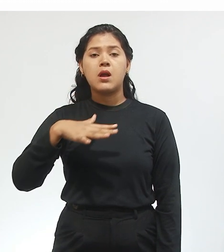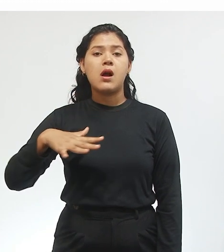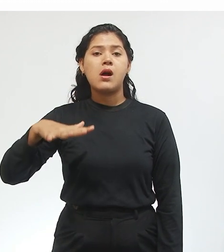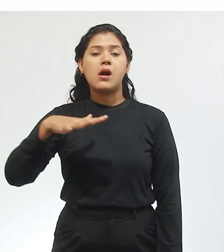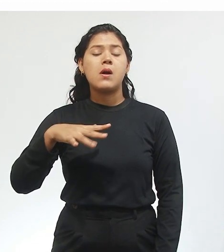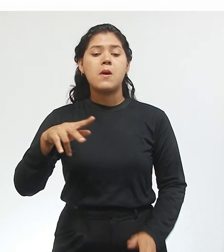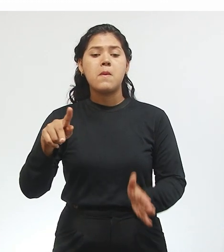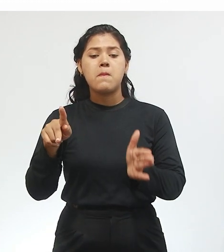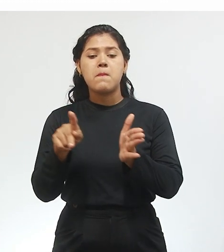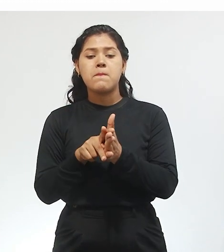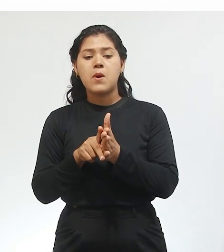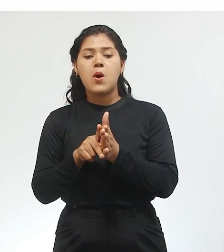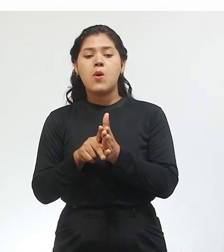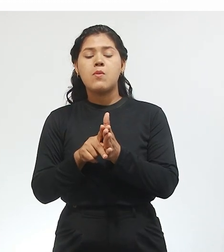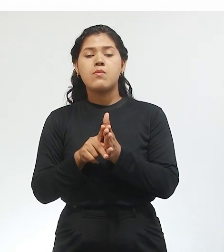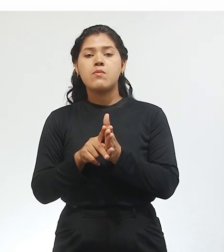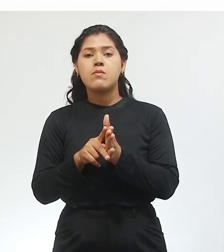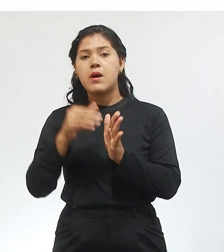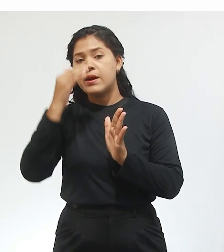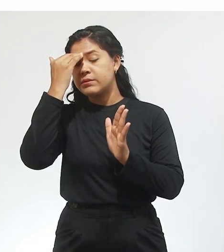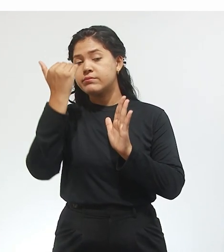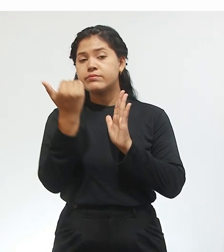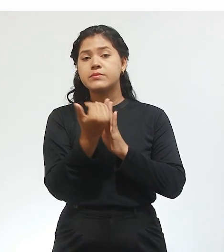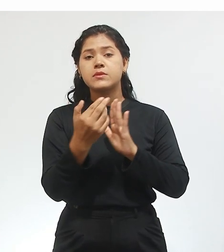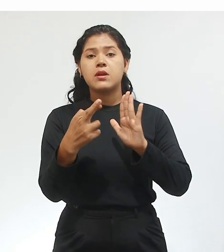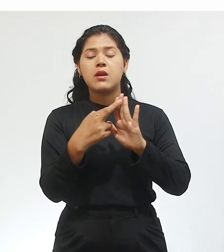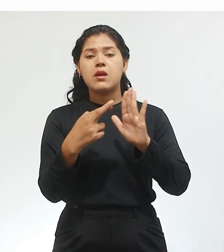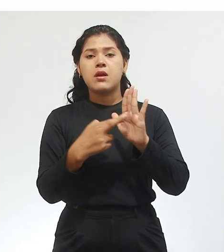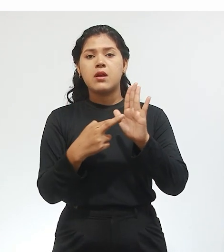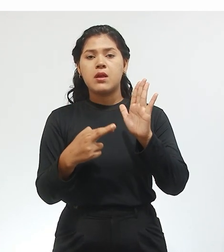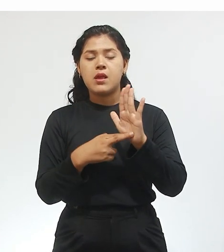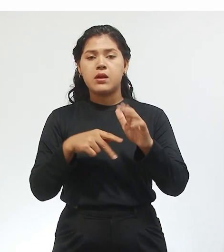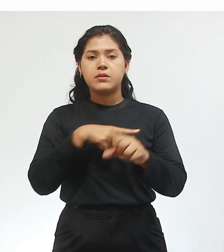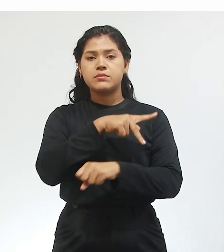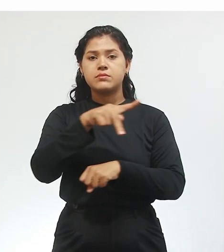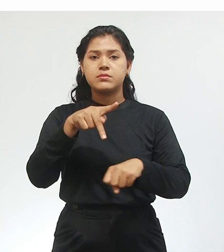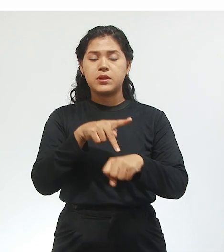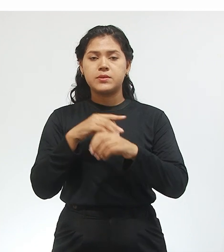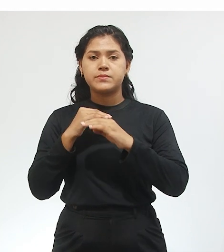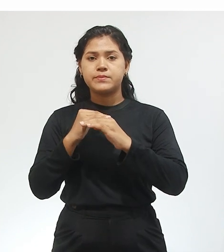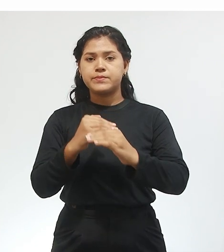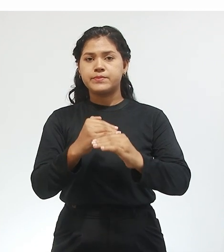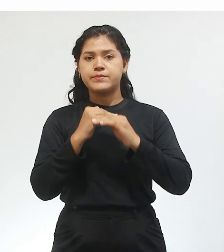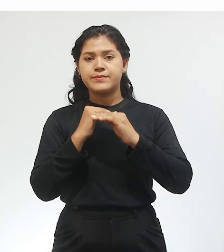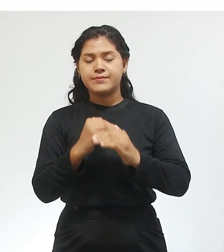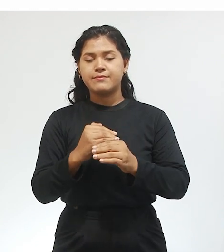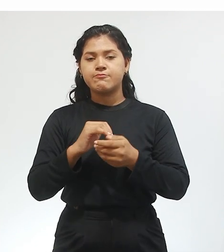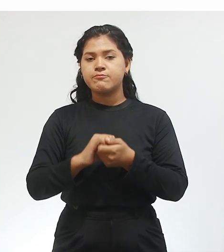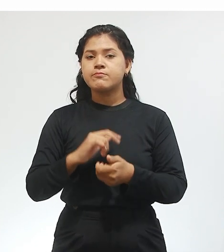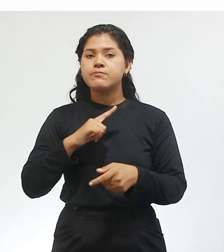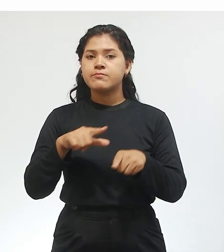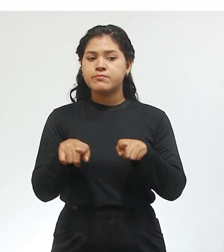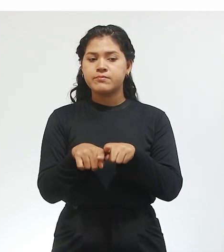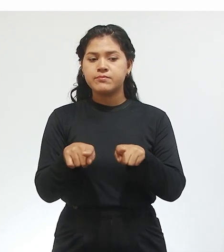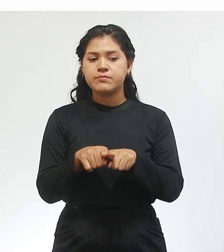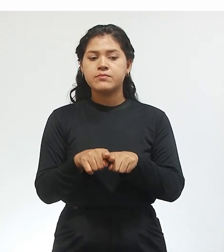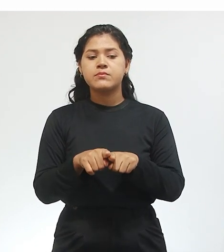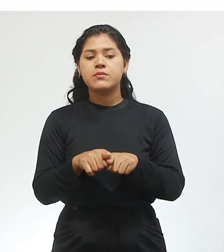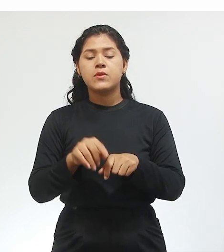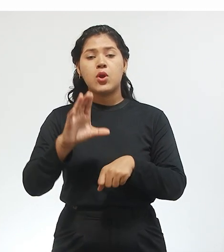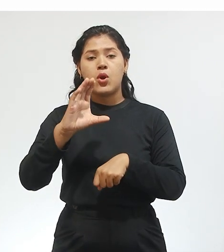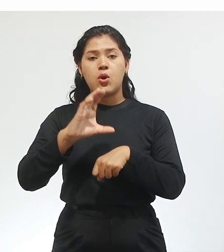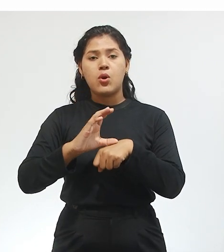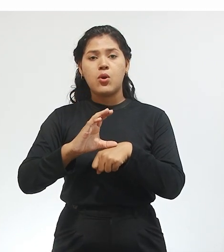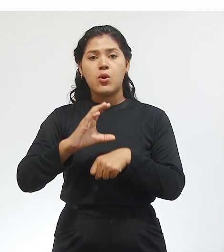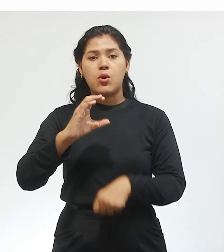das convergências às normas internacionais. Também temos, claro, o Código Civil também. Ele